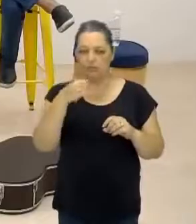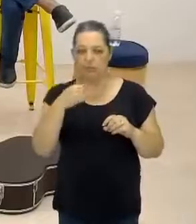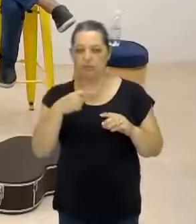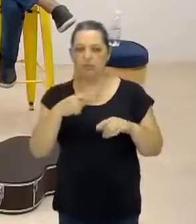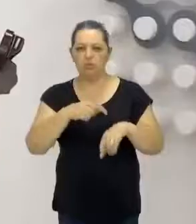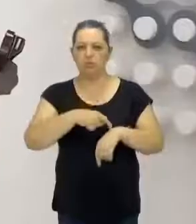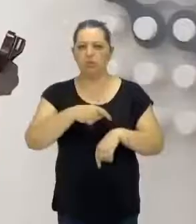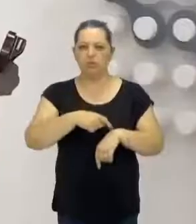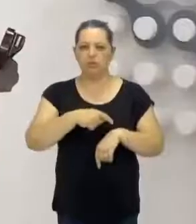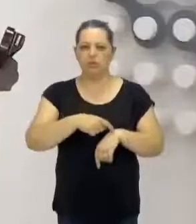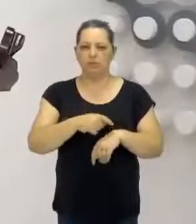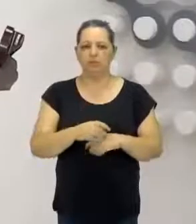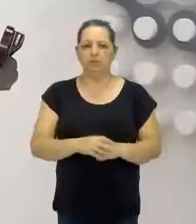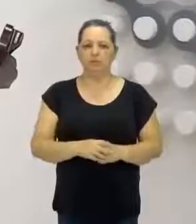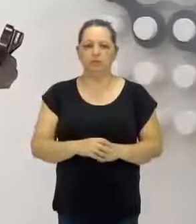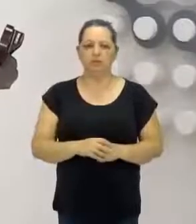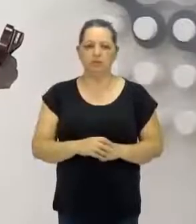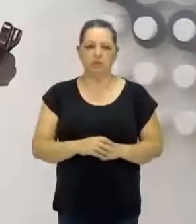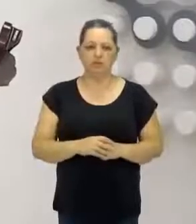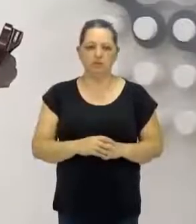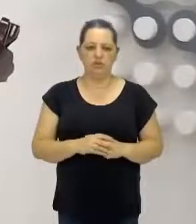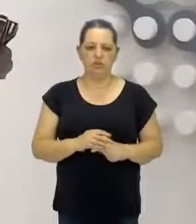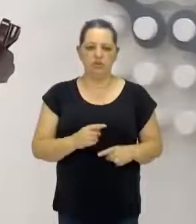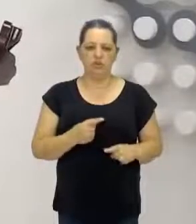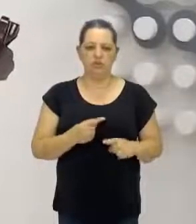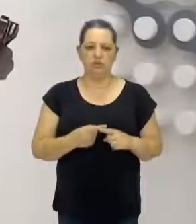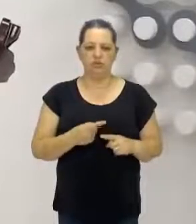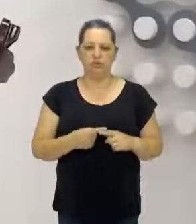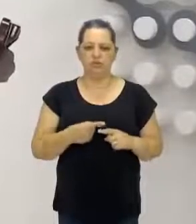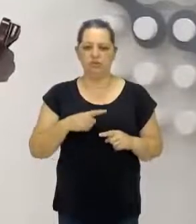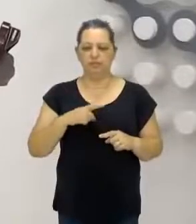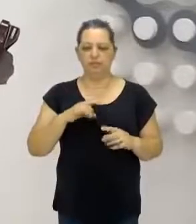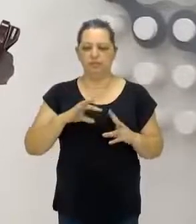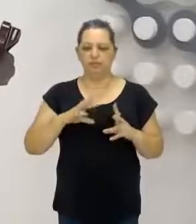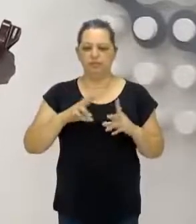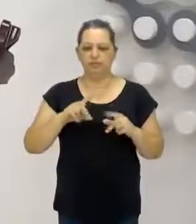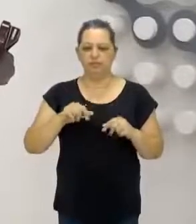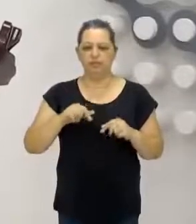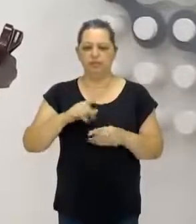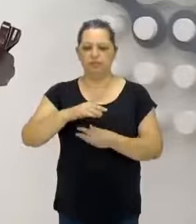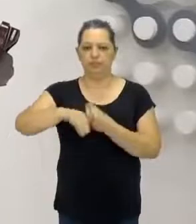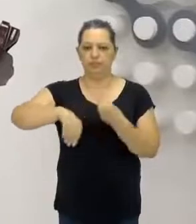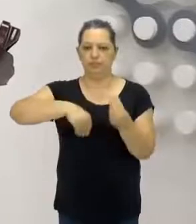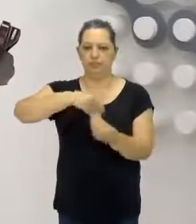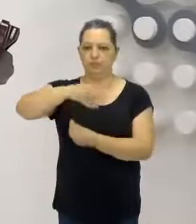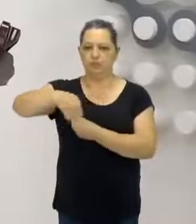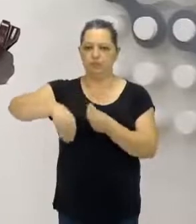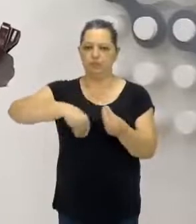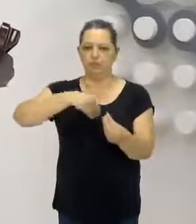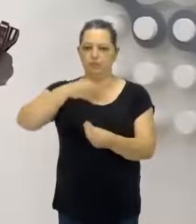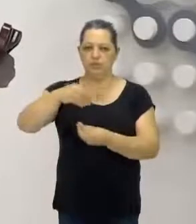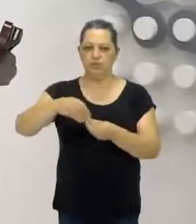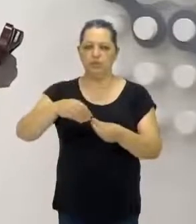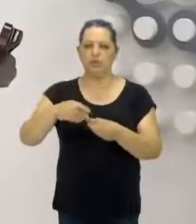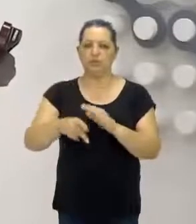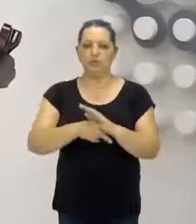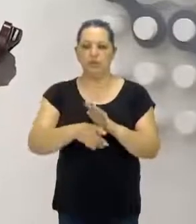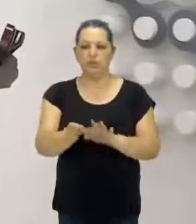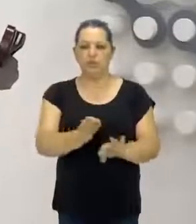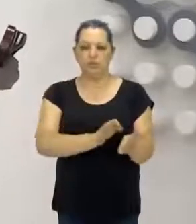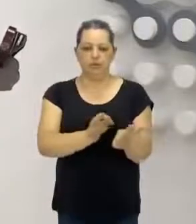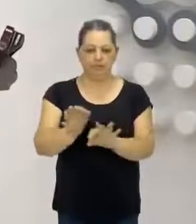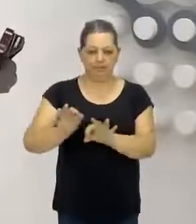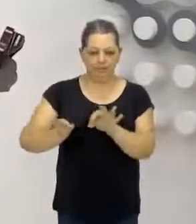do som, né? Exatamente. Então, todas essas propriedades vão se misturando, né? Vão sendo trabalhadas